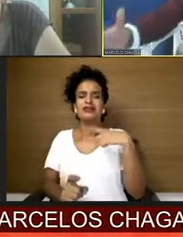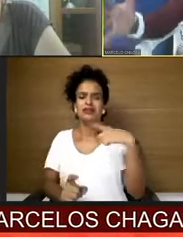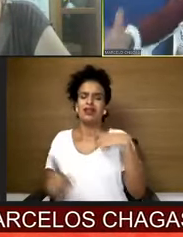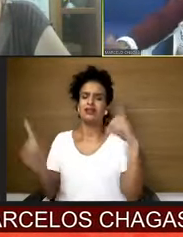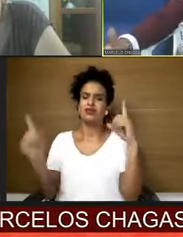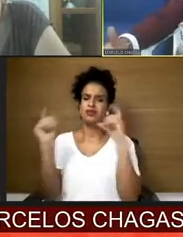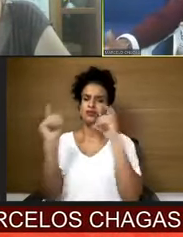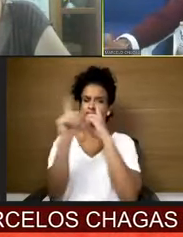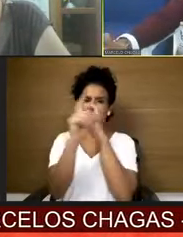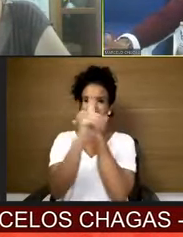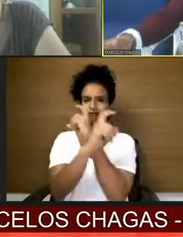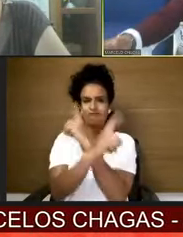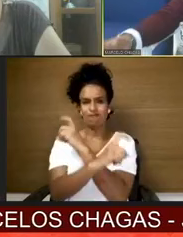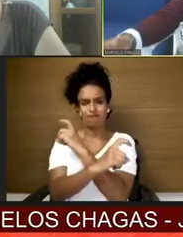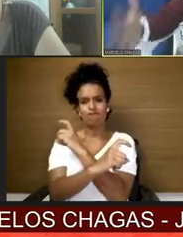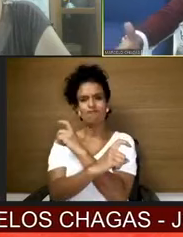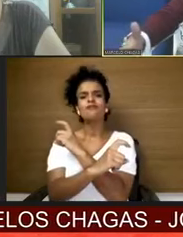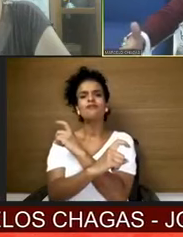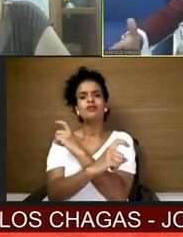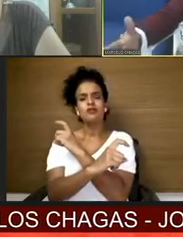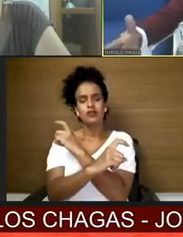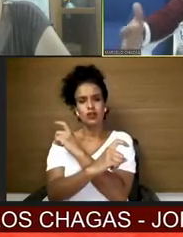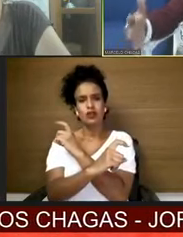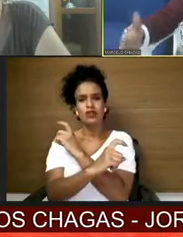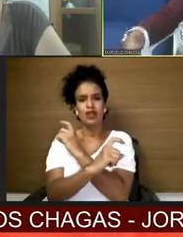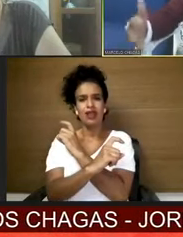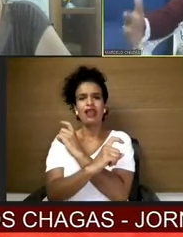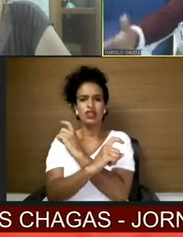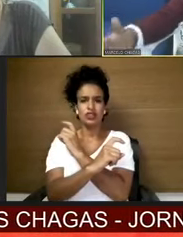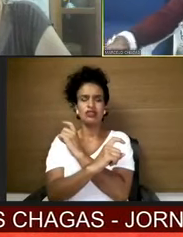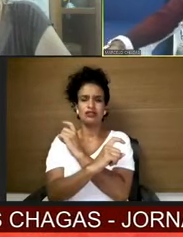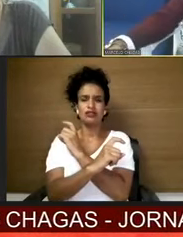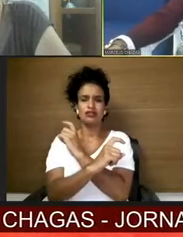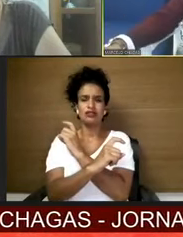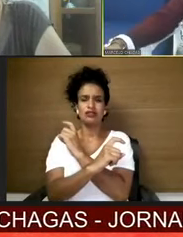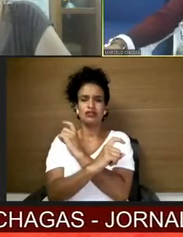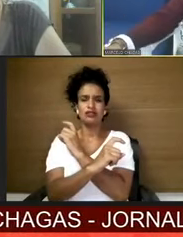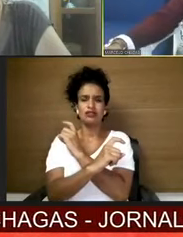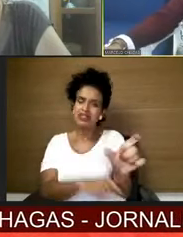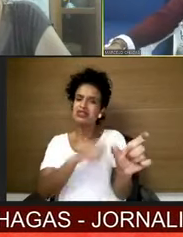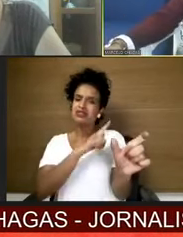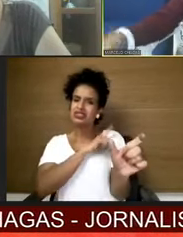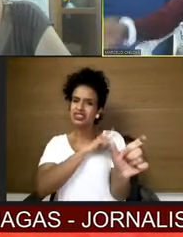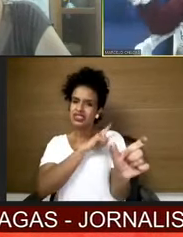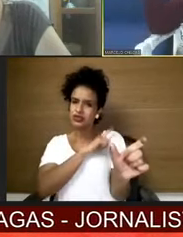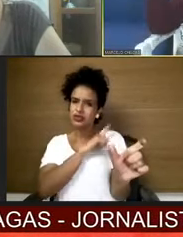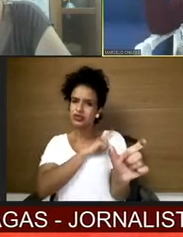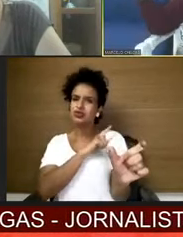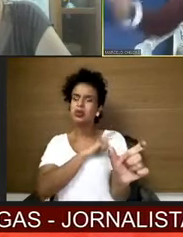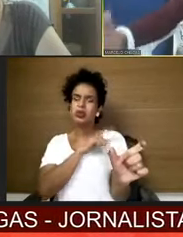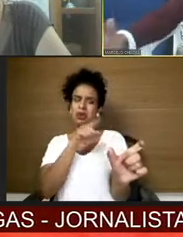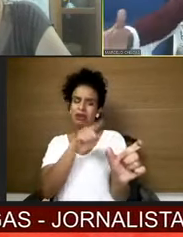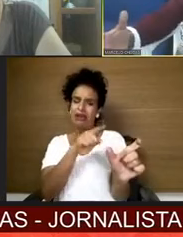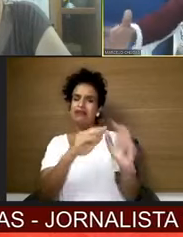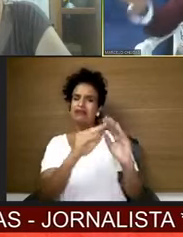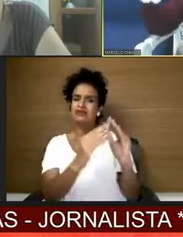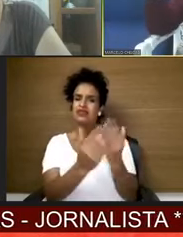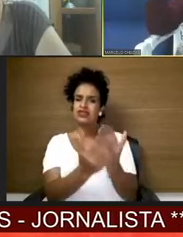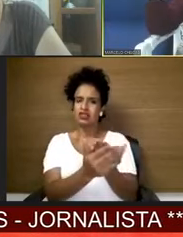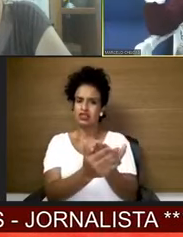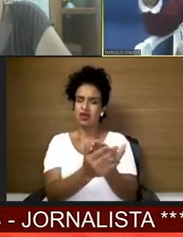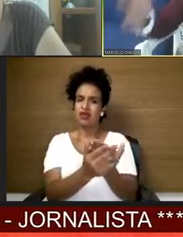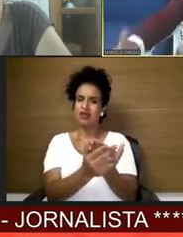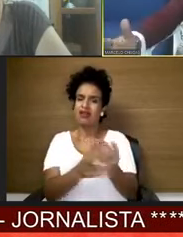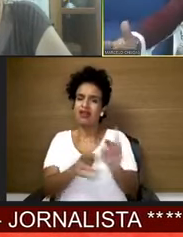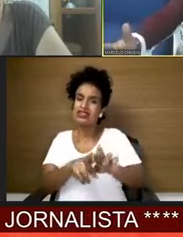e aí por parte das gestões, e no caso aí do diretor, da diretora de escola, que é diferenciar, ou pelo